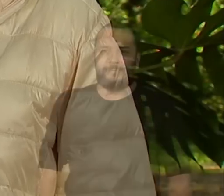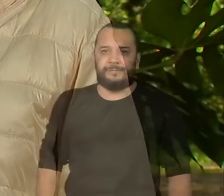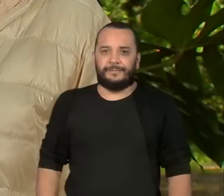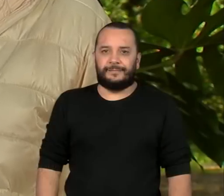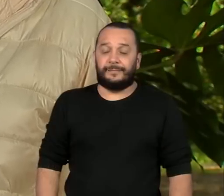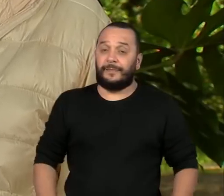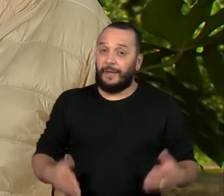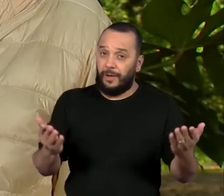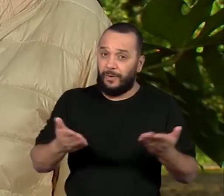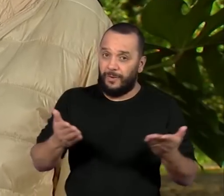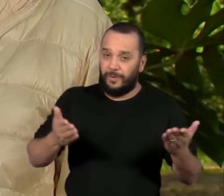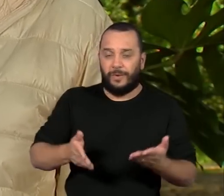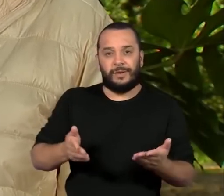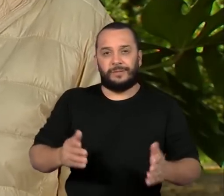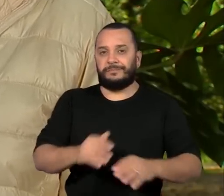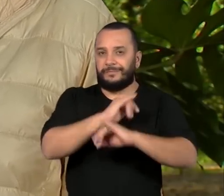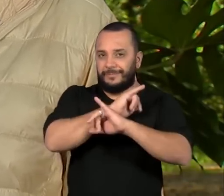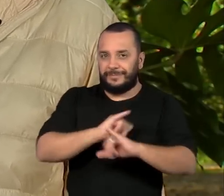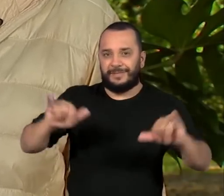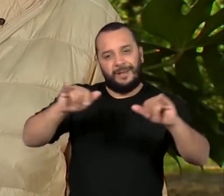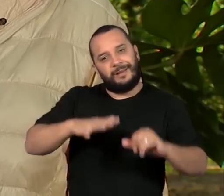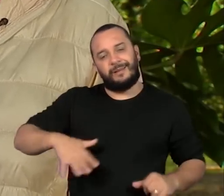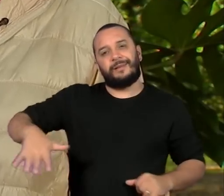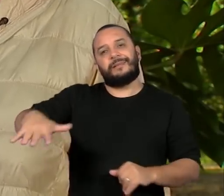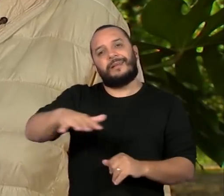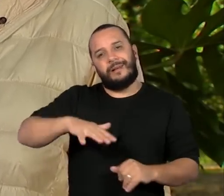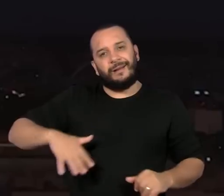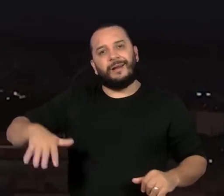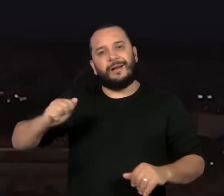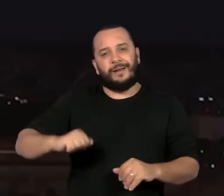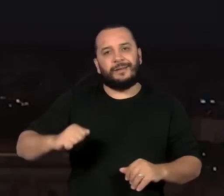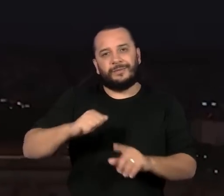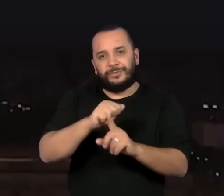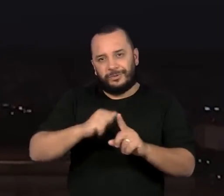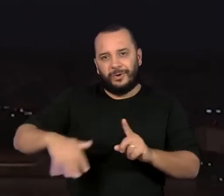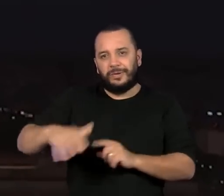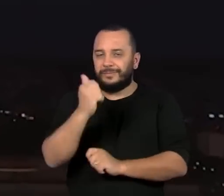Agora, as notícias da área socioambiental que tiveram destaque.